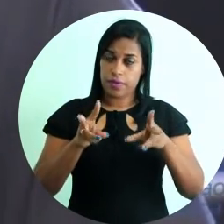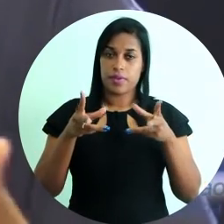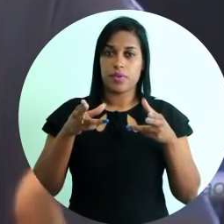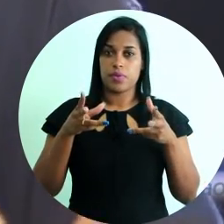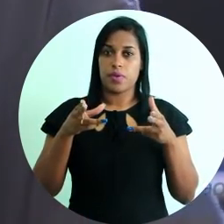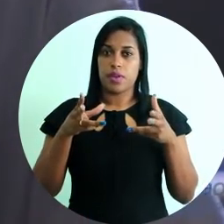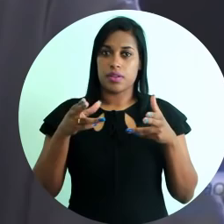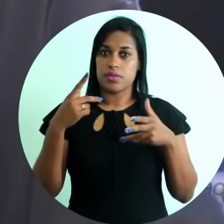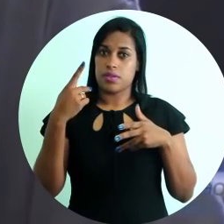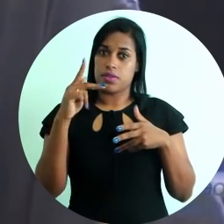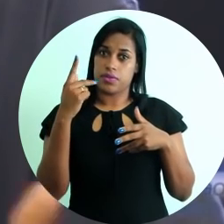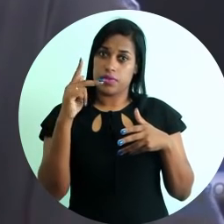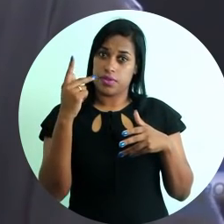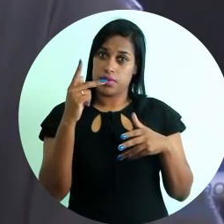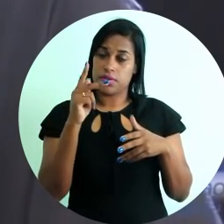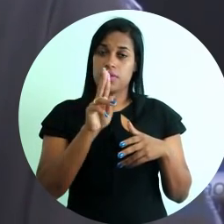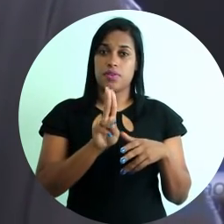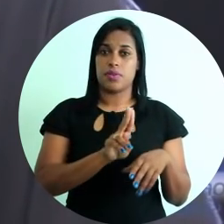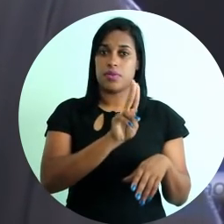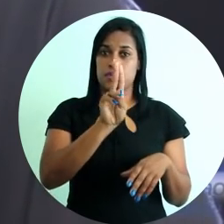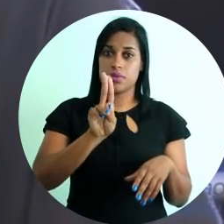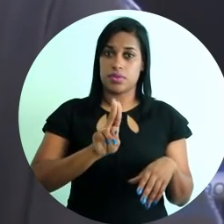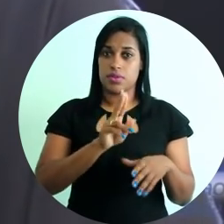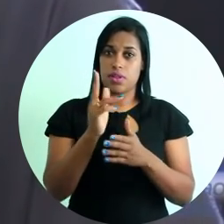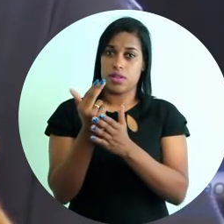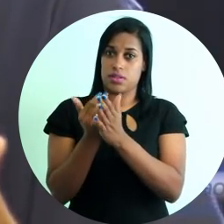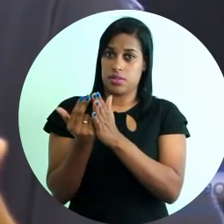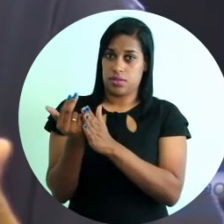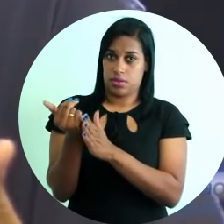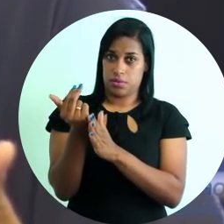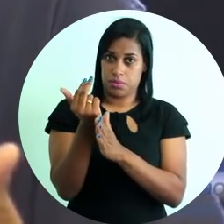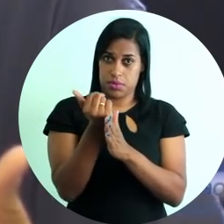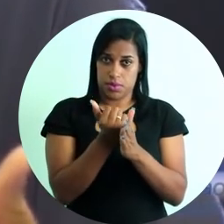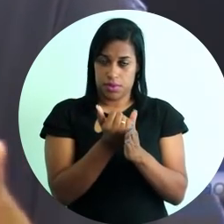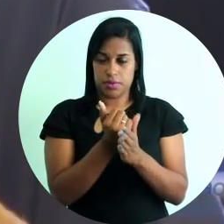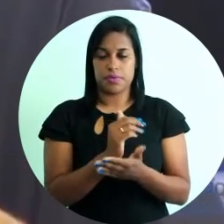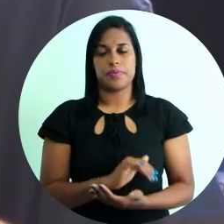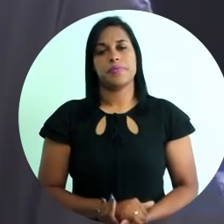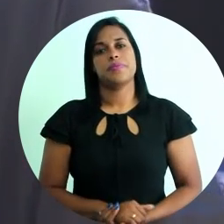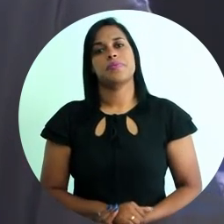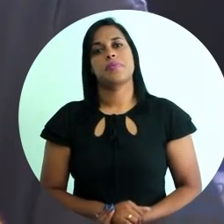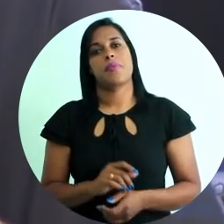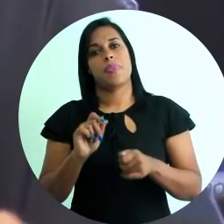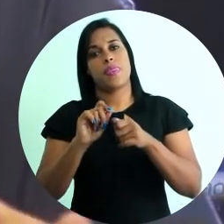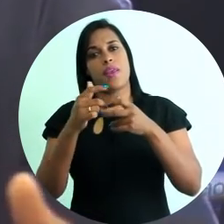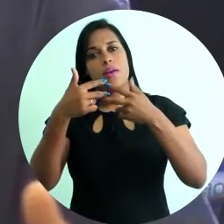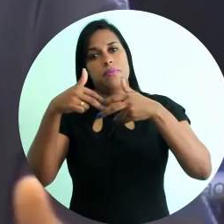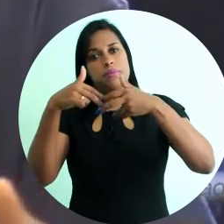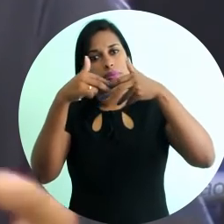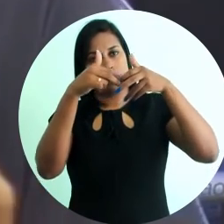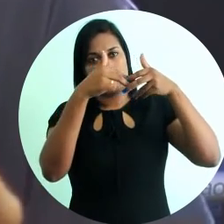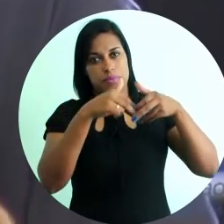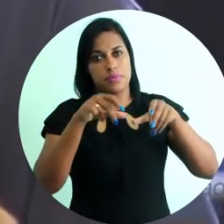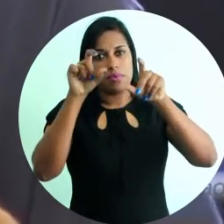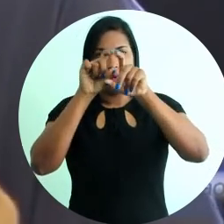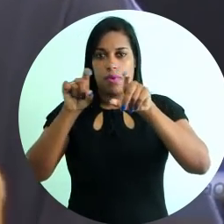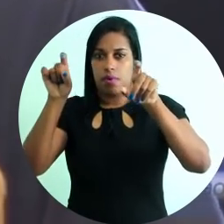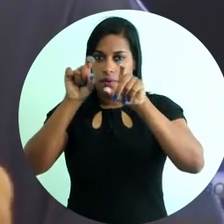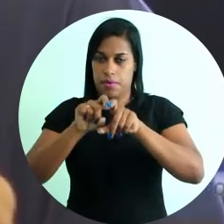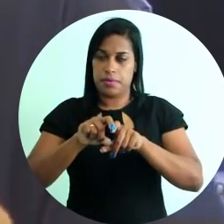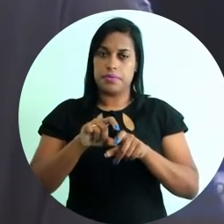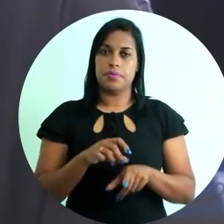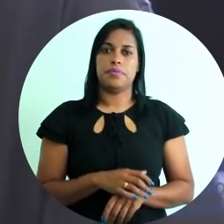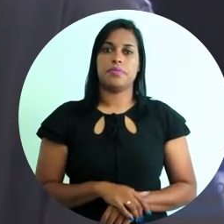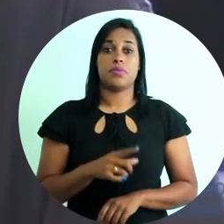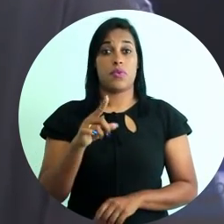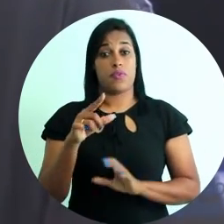onde você vai manipular essas imagens, onde você vai, por exemplo, fazer ajustes, fazer layouts, quando você